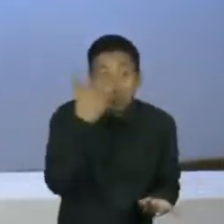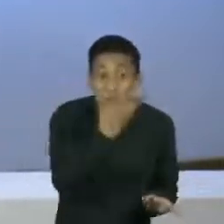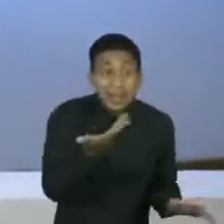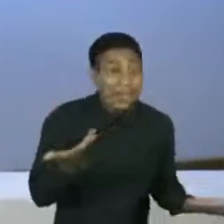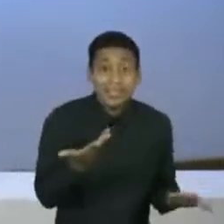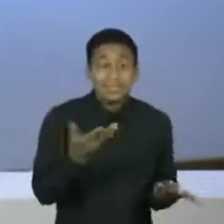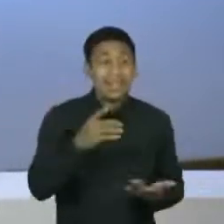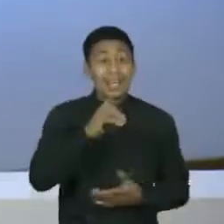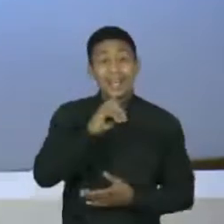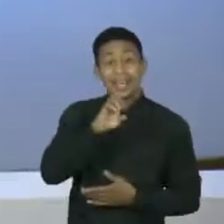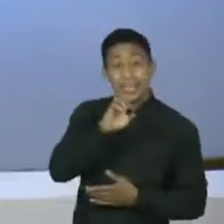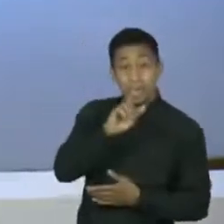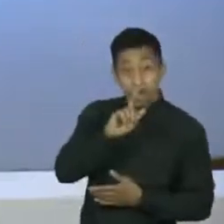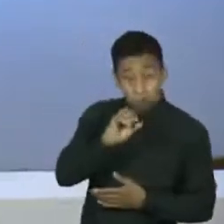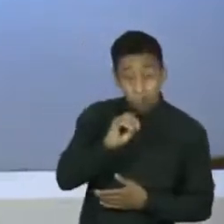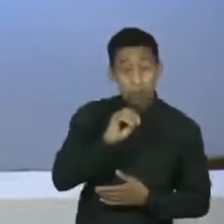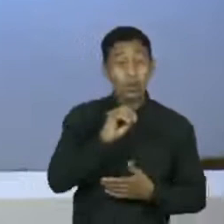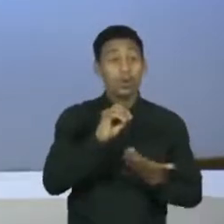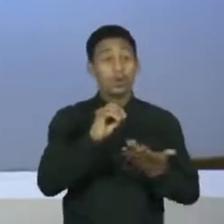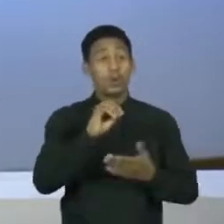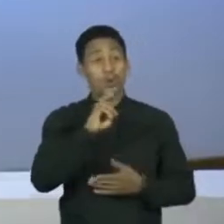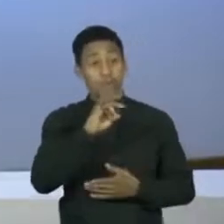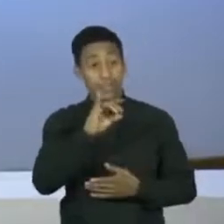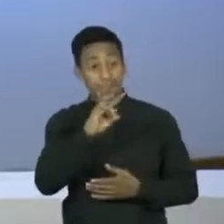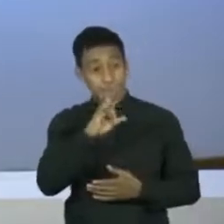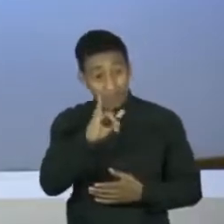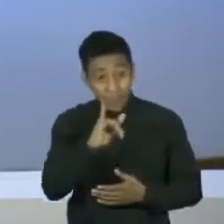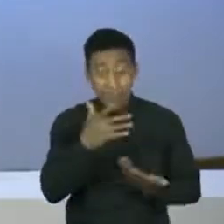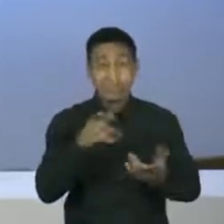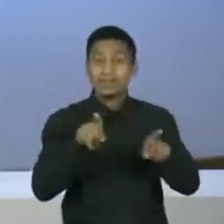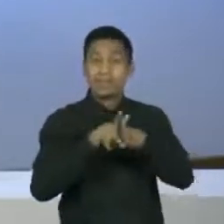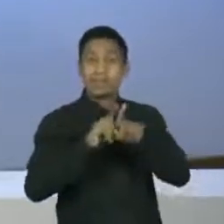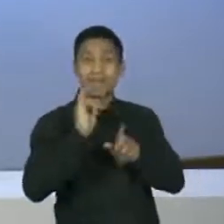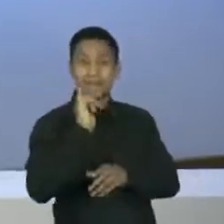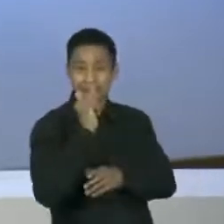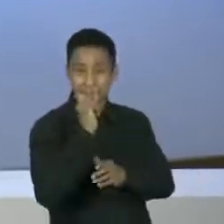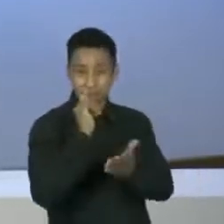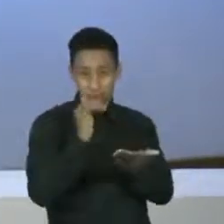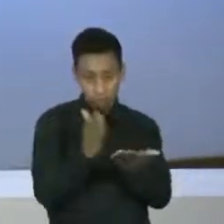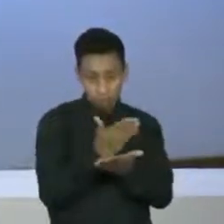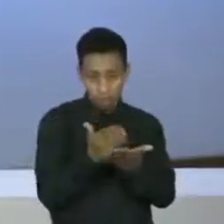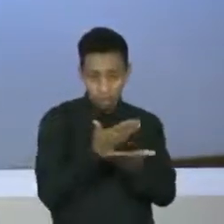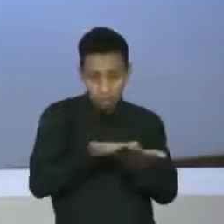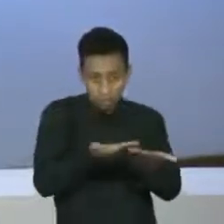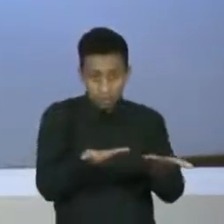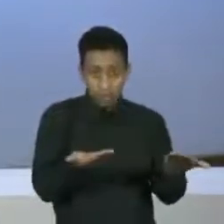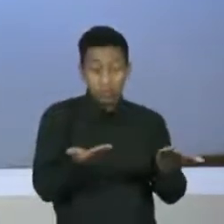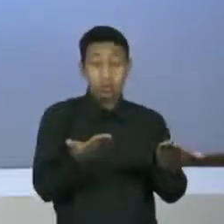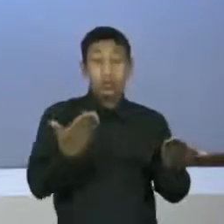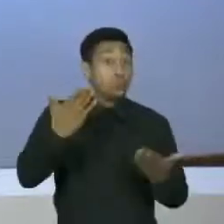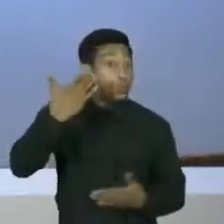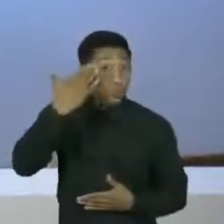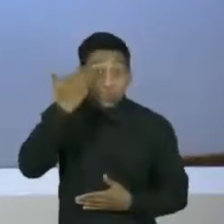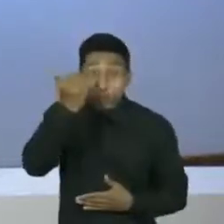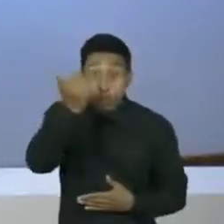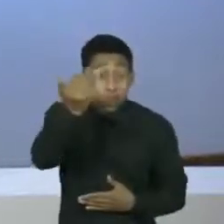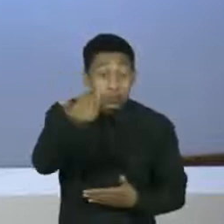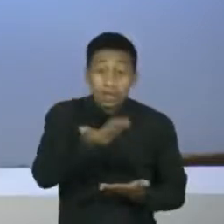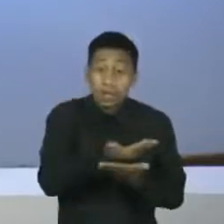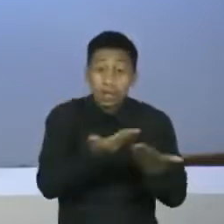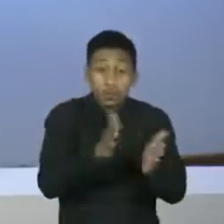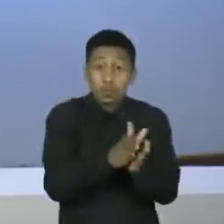lonise a Viviana a Santa Rita Pires cadeira que são também as narradoras do livro e eu acho que muito do Sucesso desse livro é justamente